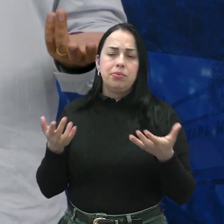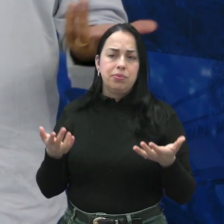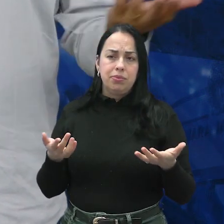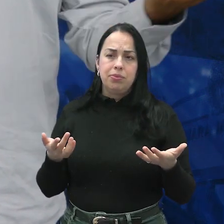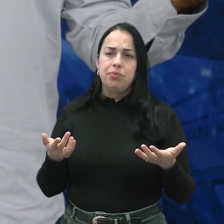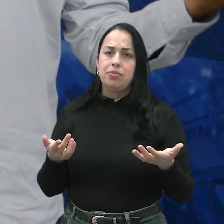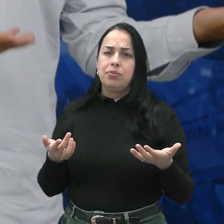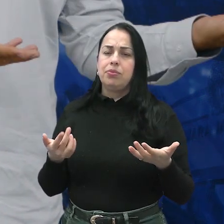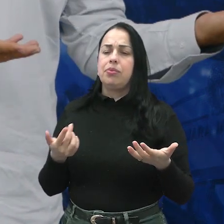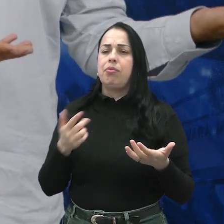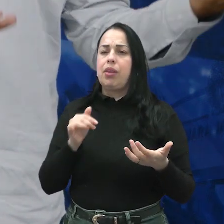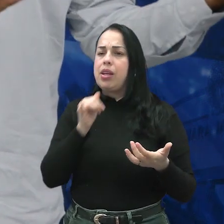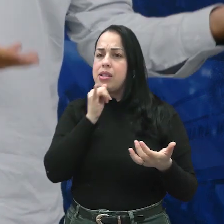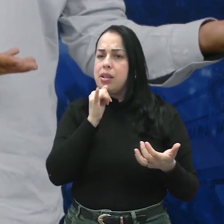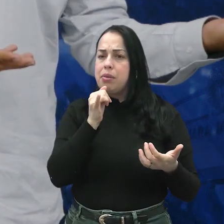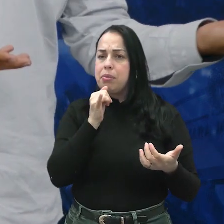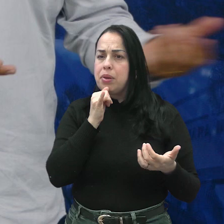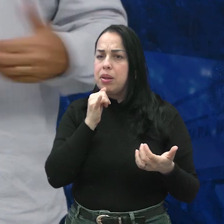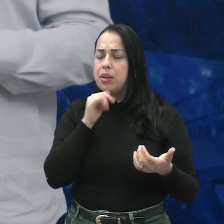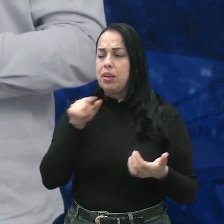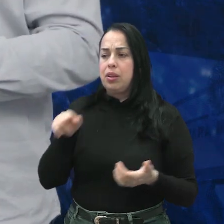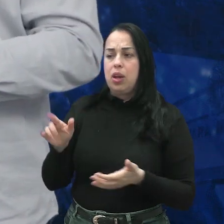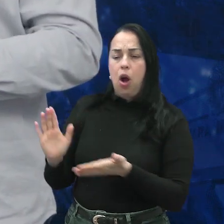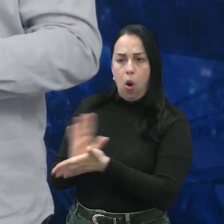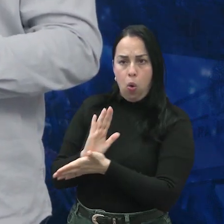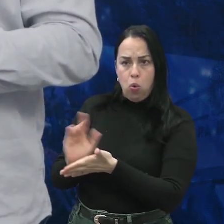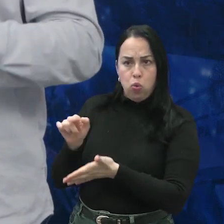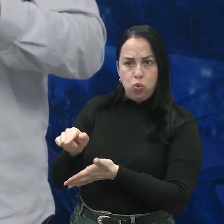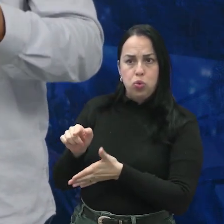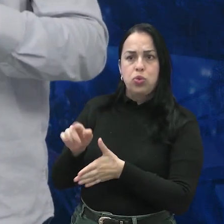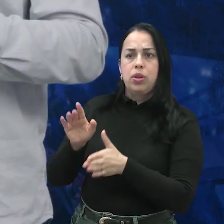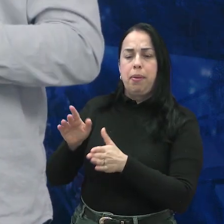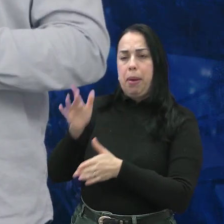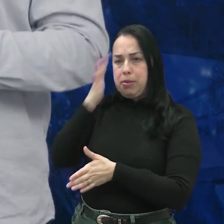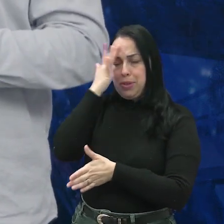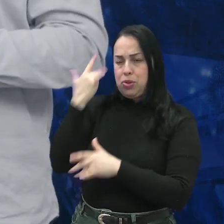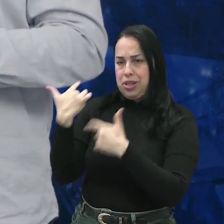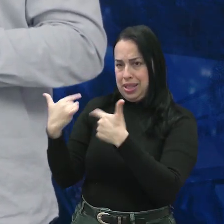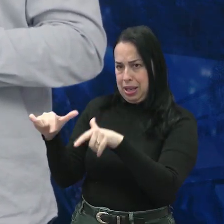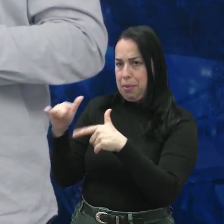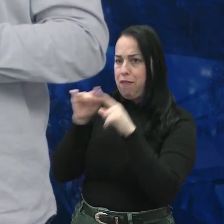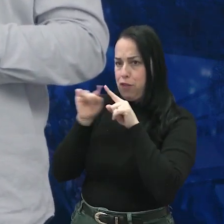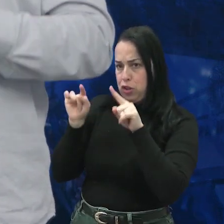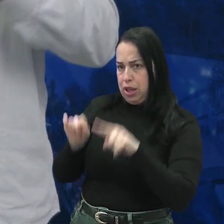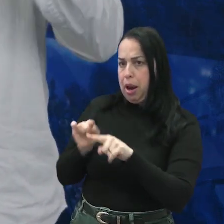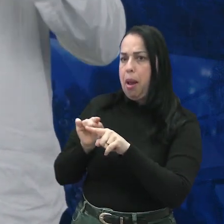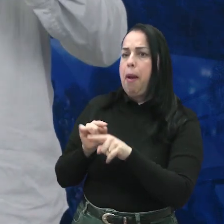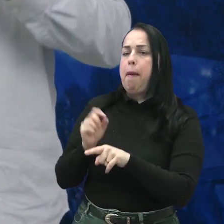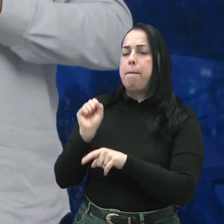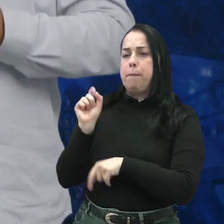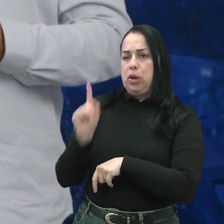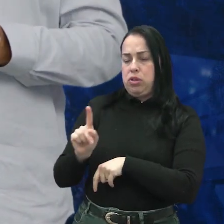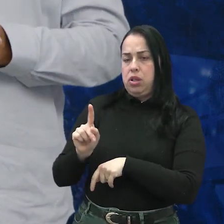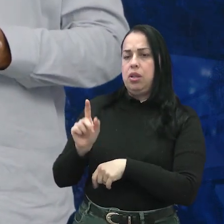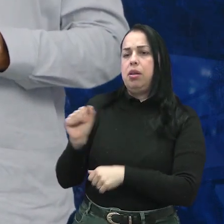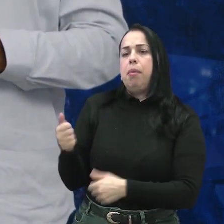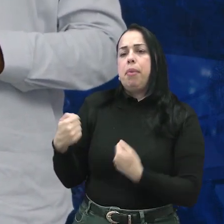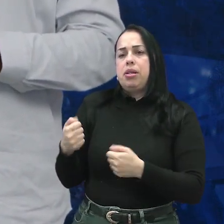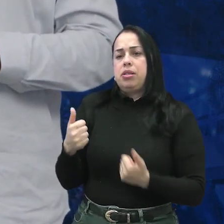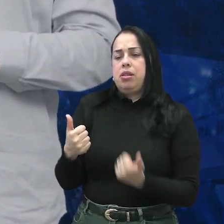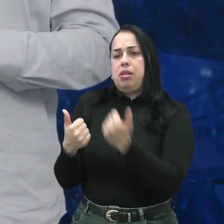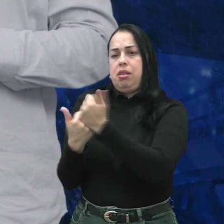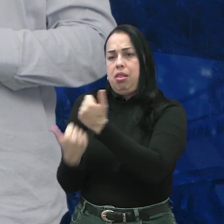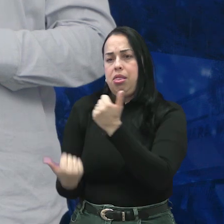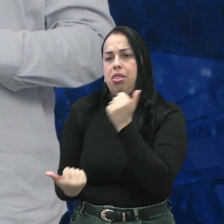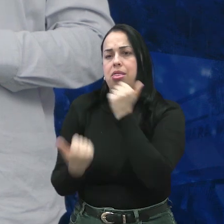de trabalhadores, servidores que se aposentaram. Eles não podem ser esquecidos. Eles precisam manter a qualidade